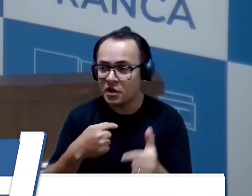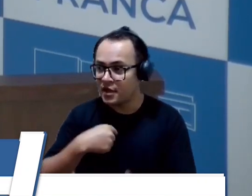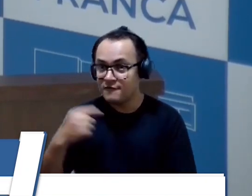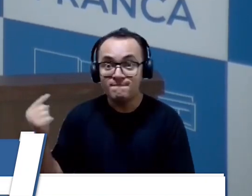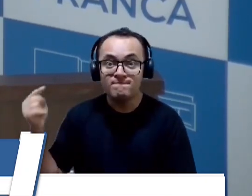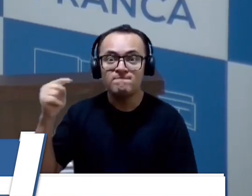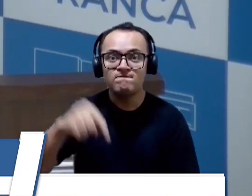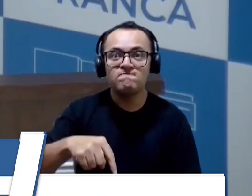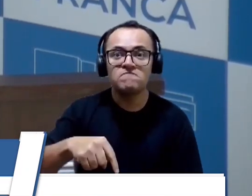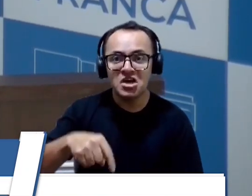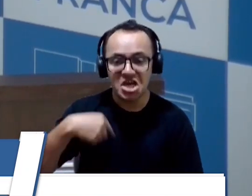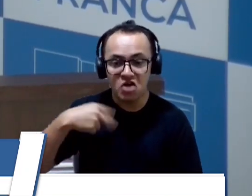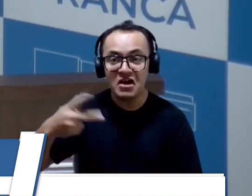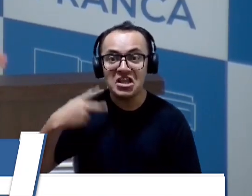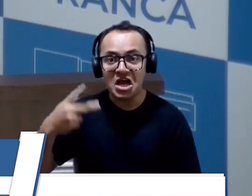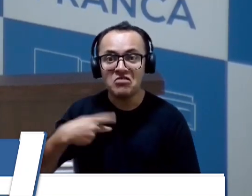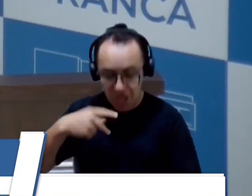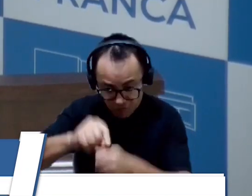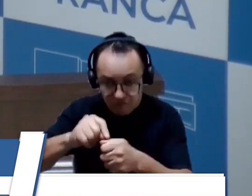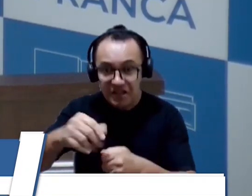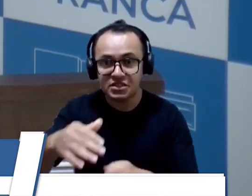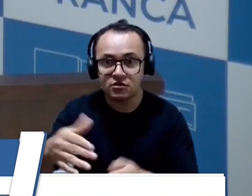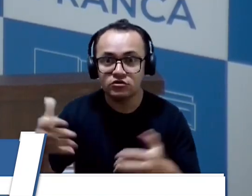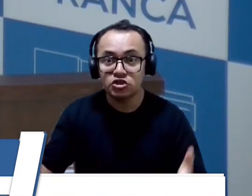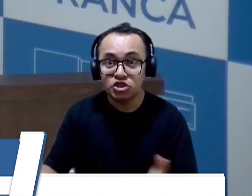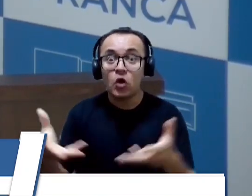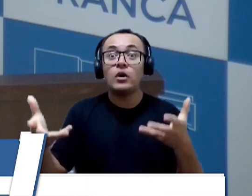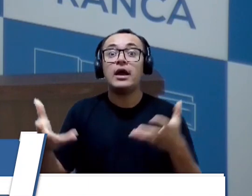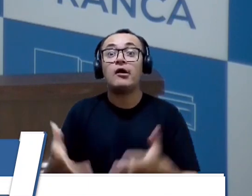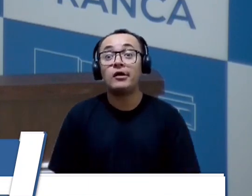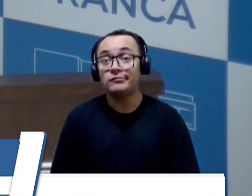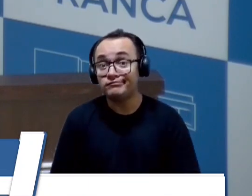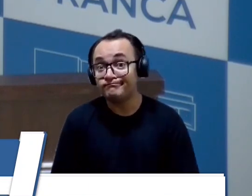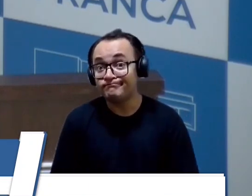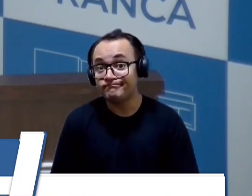que a coisa não é assim. Então, até mesmo